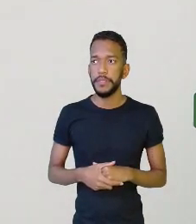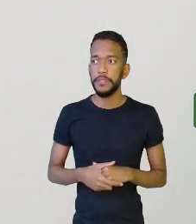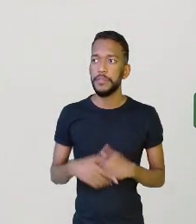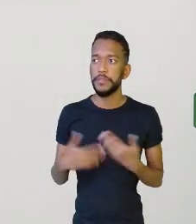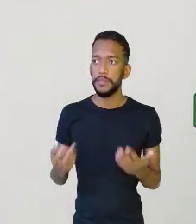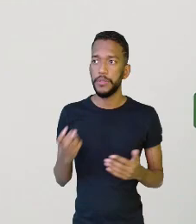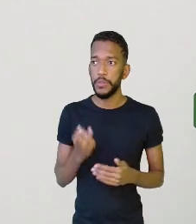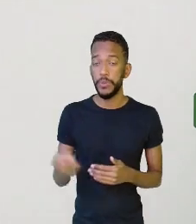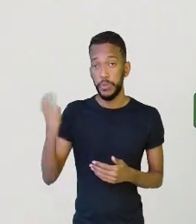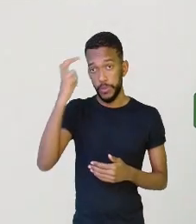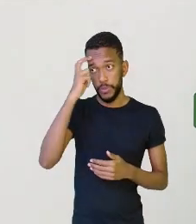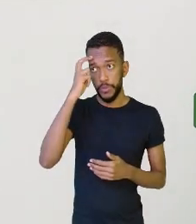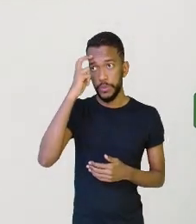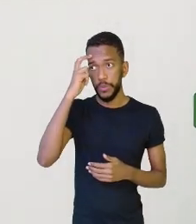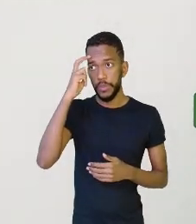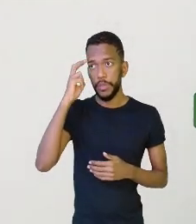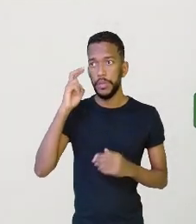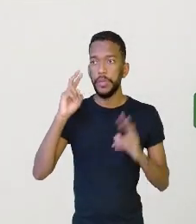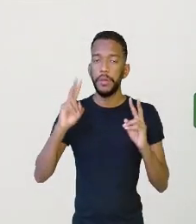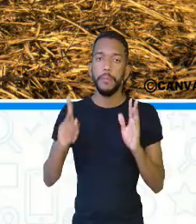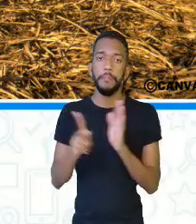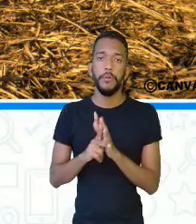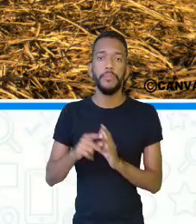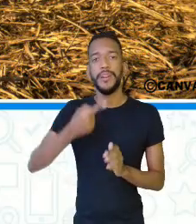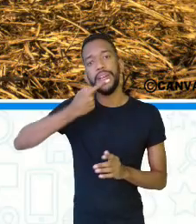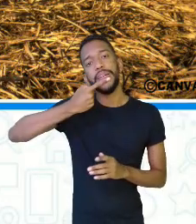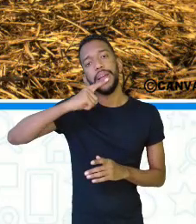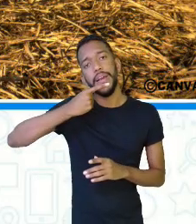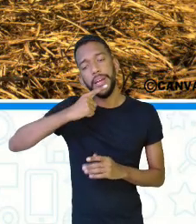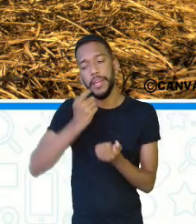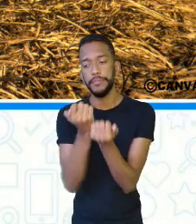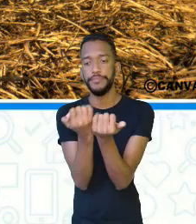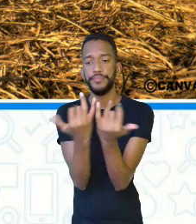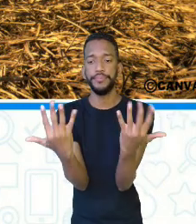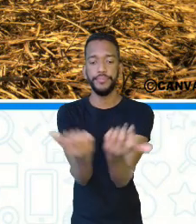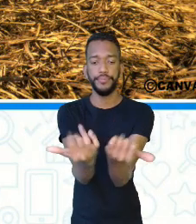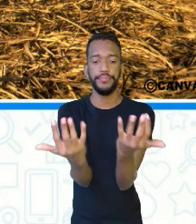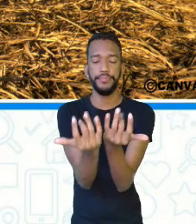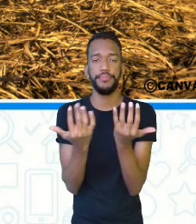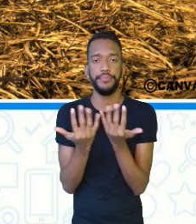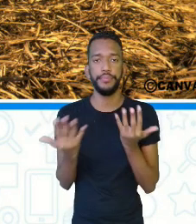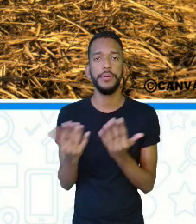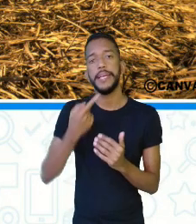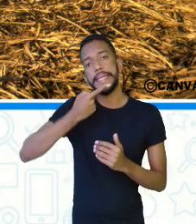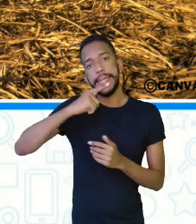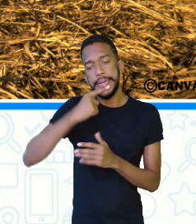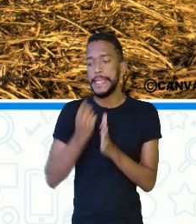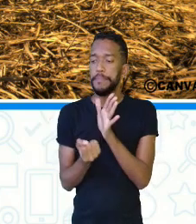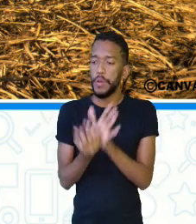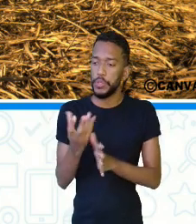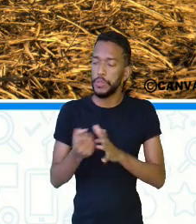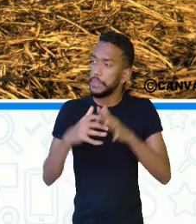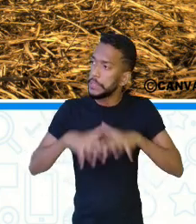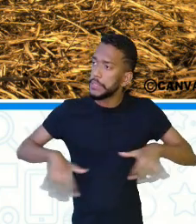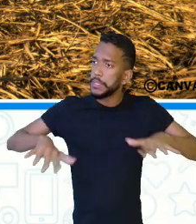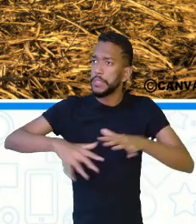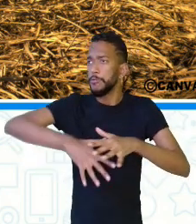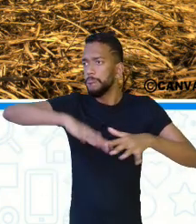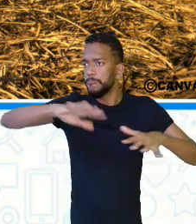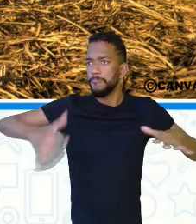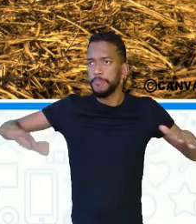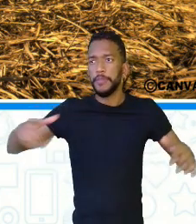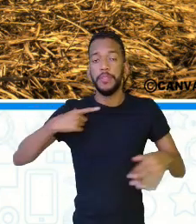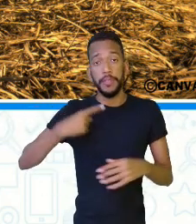Essa cultura da cana, esse local onde é produzido a cana, onde é